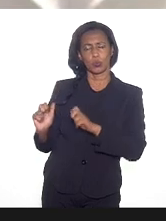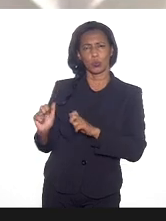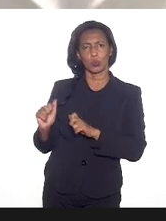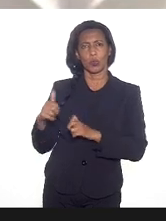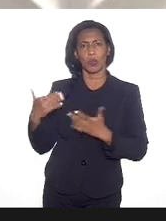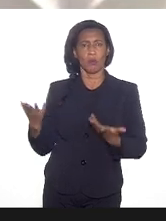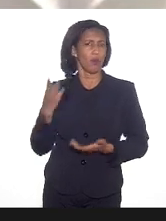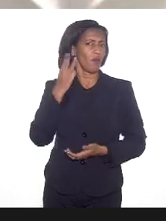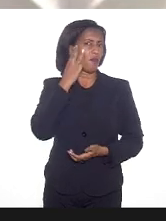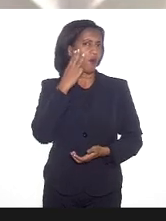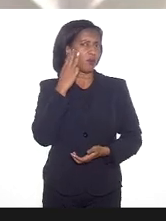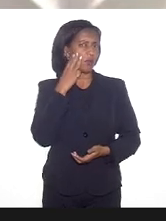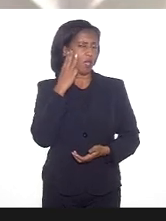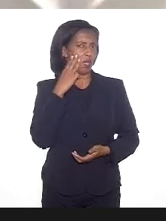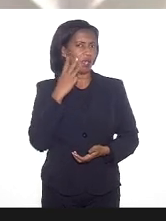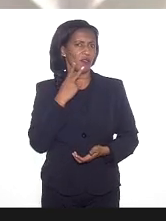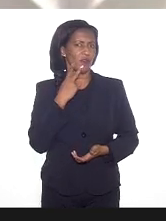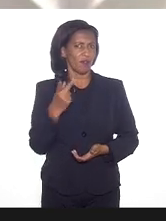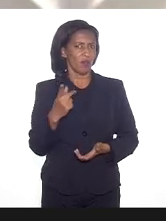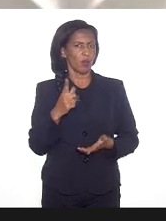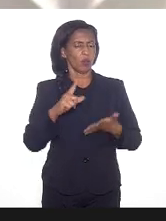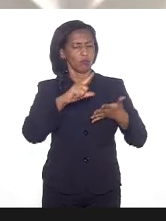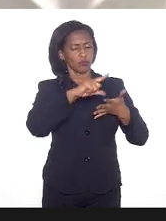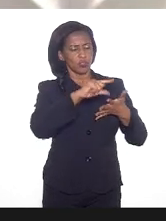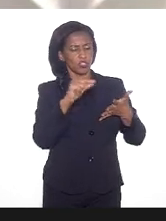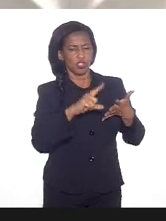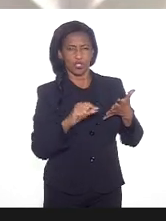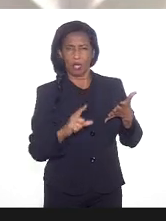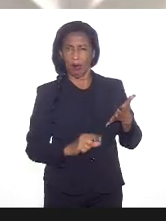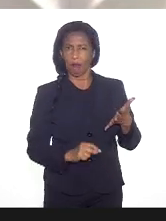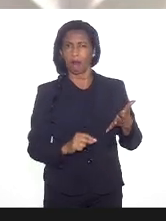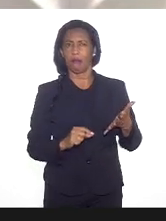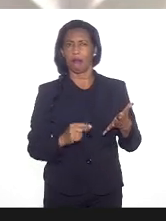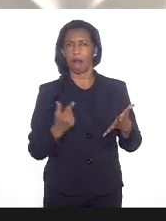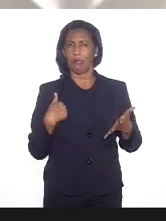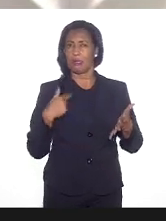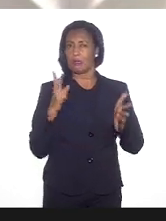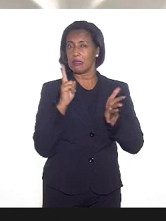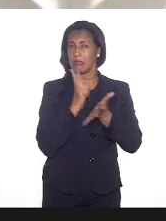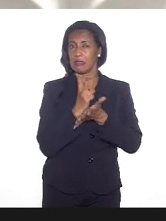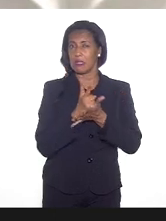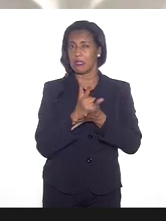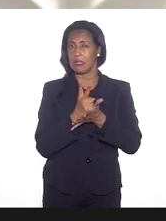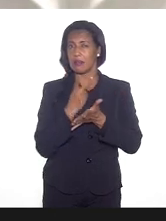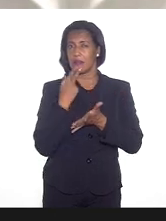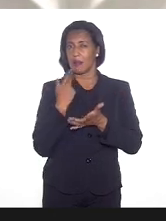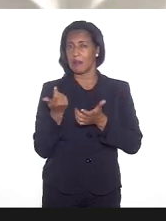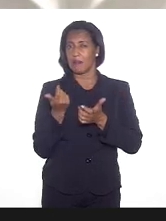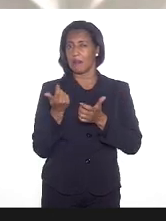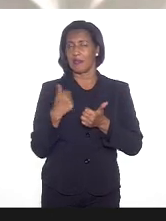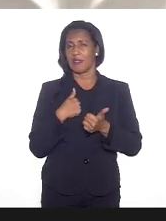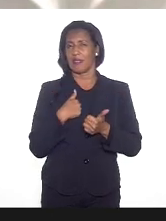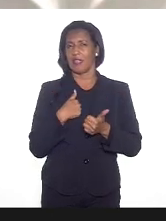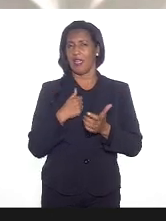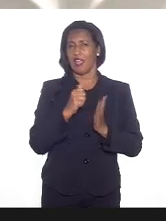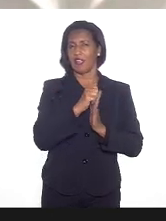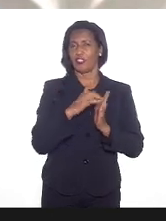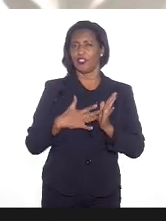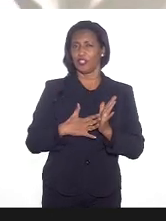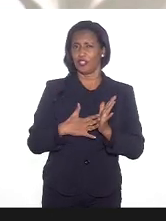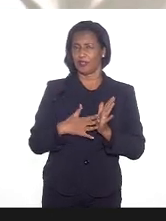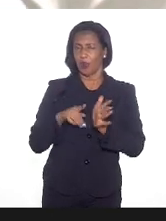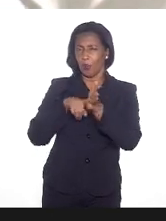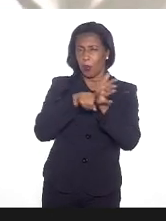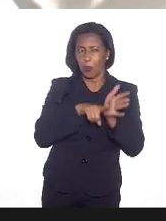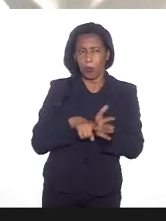Valdeque Carneiro tenha feito aí o destaque que sempre me agrada quando ele lembra a minha atividade investigativa, mas